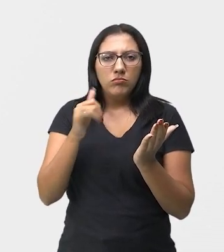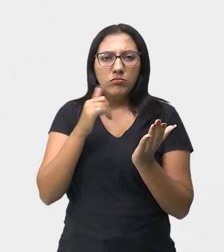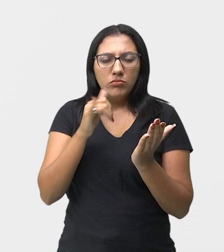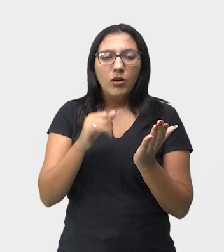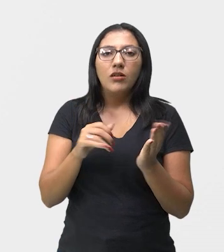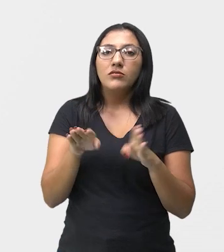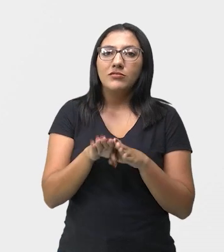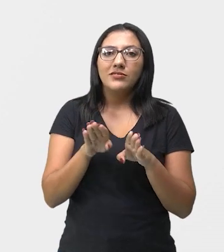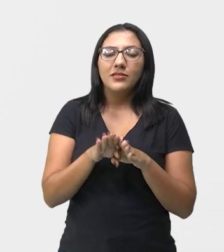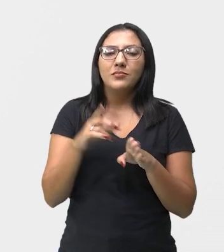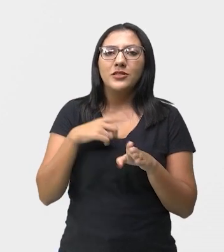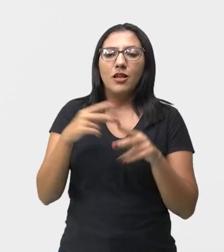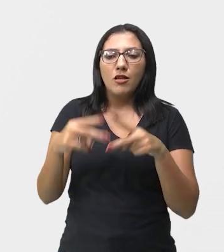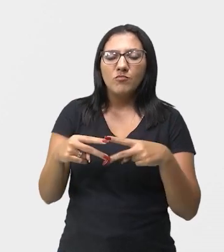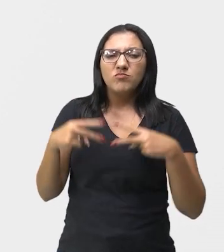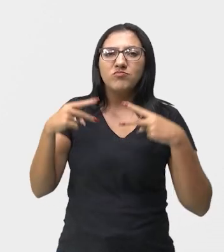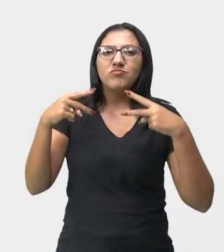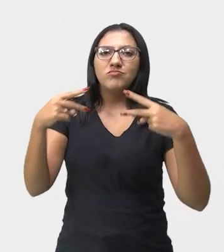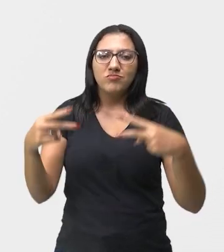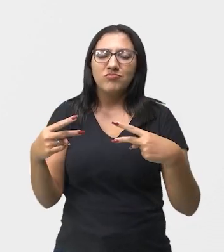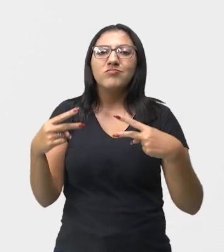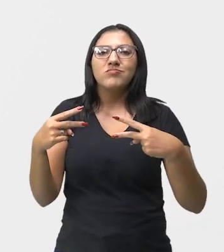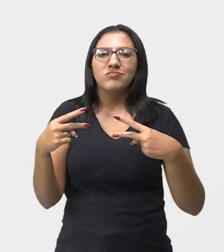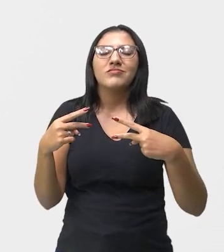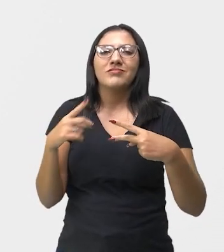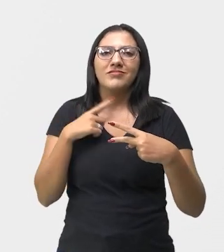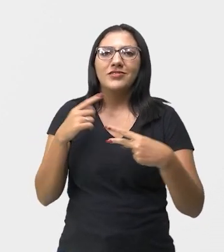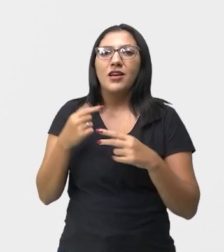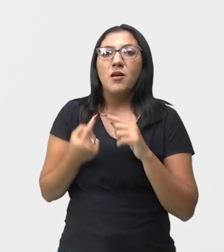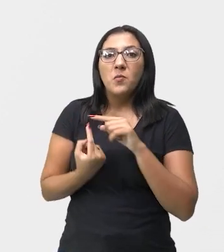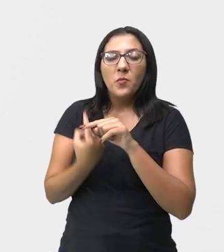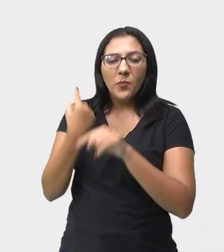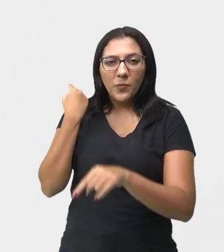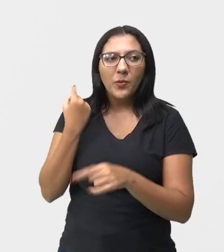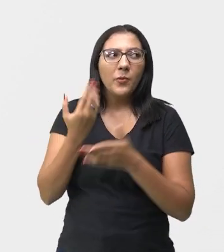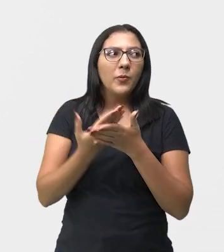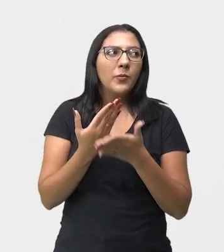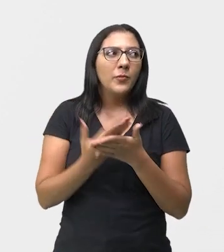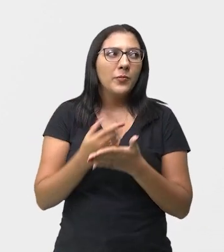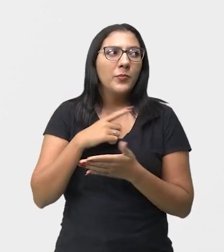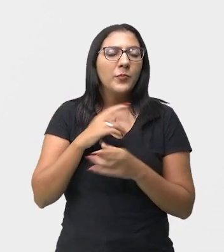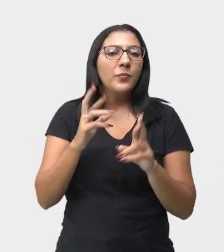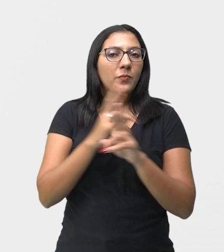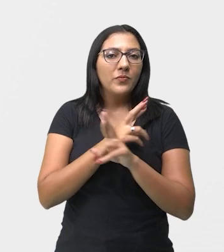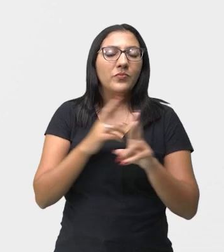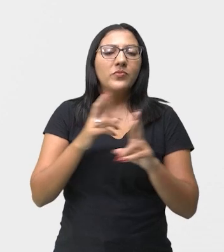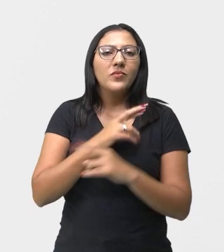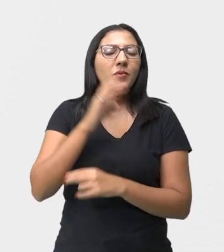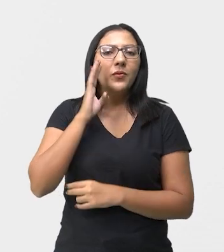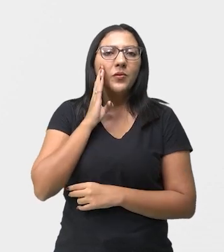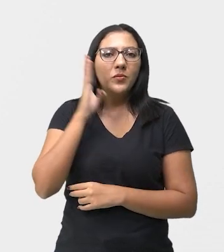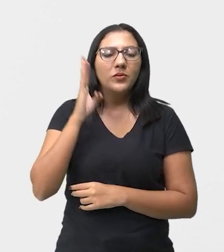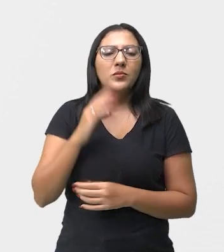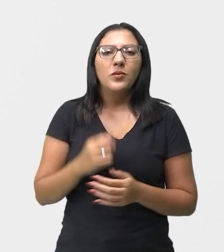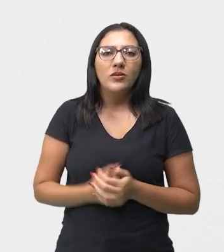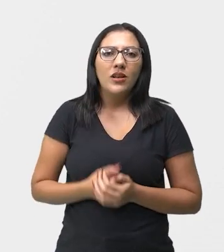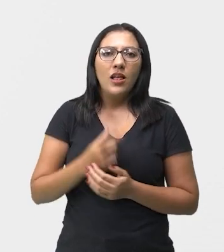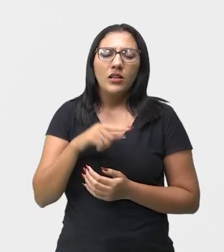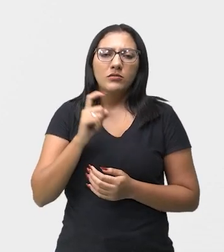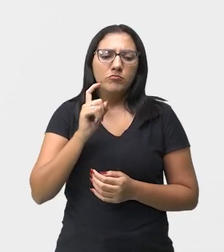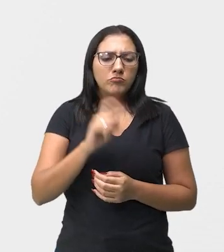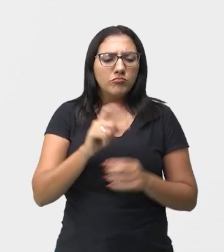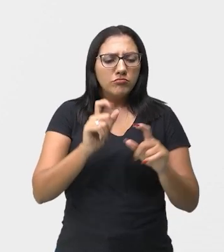você é conduzido a ler um texto relacionado a um assunto, um outro texto relacionado ao assunto,